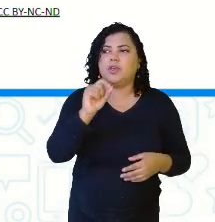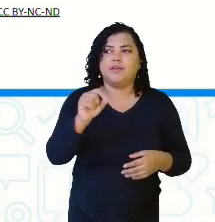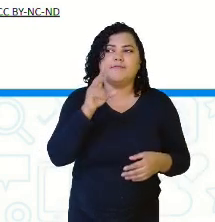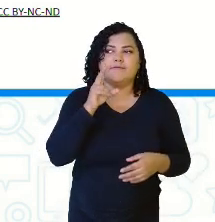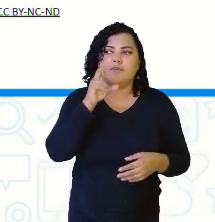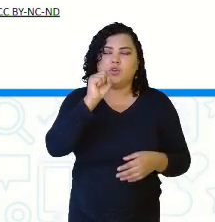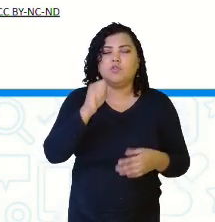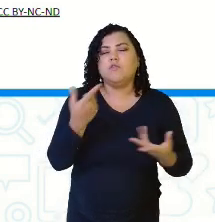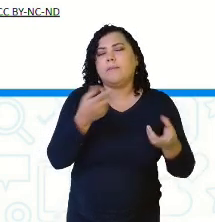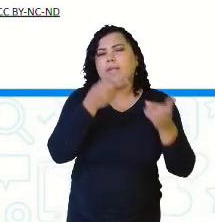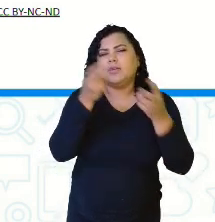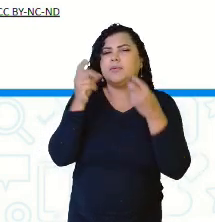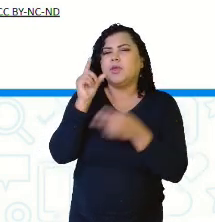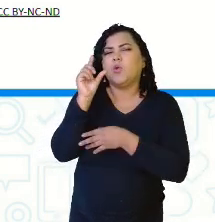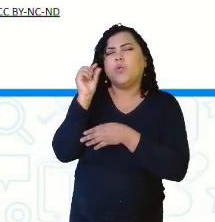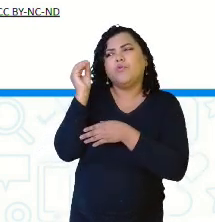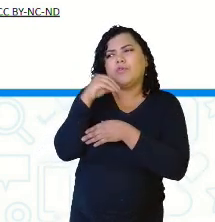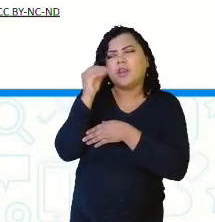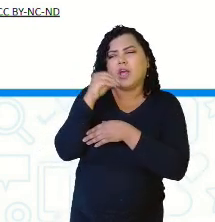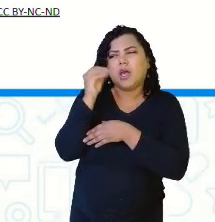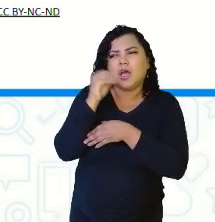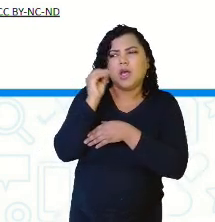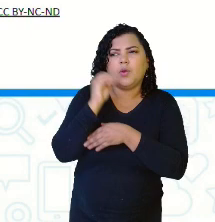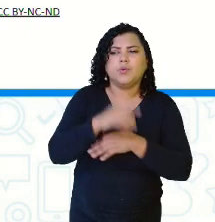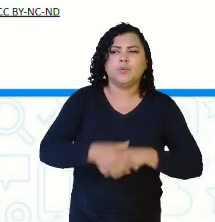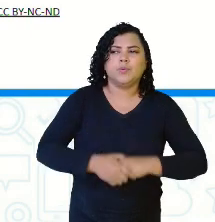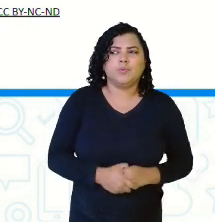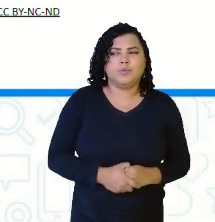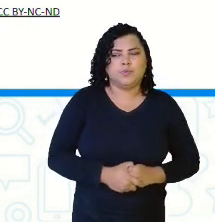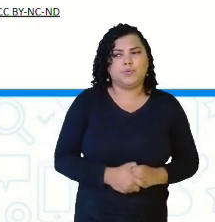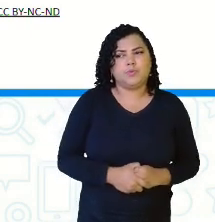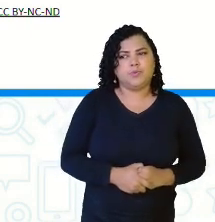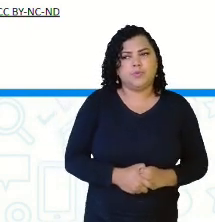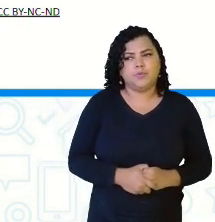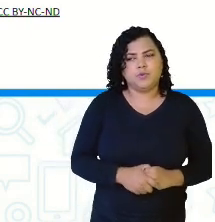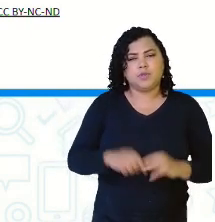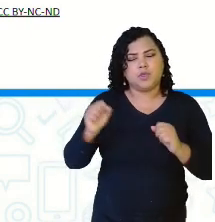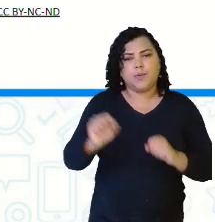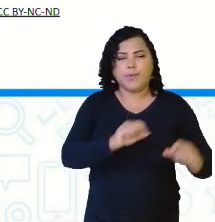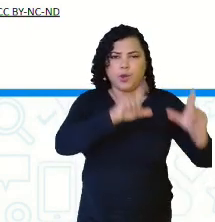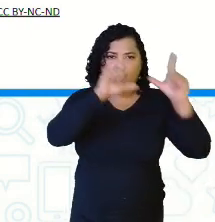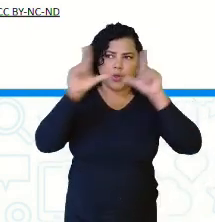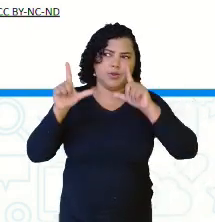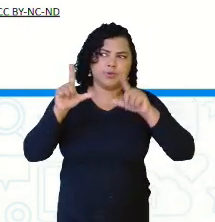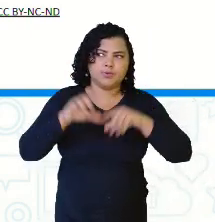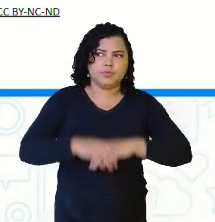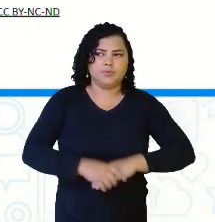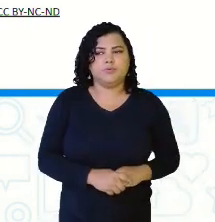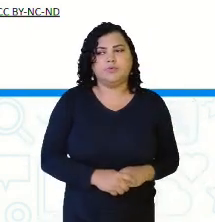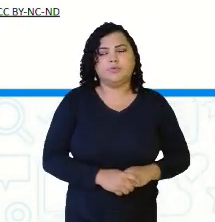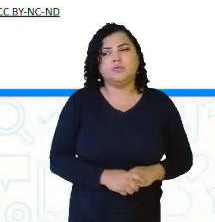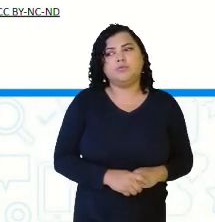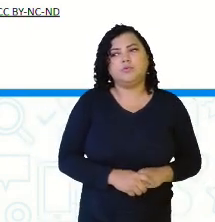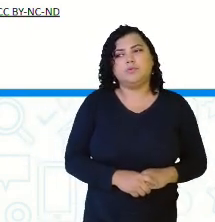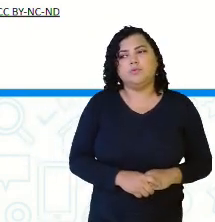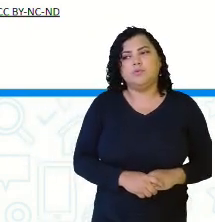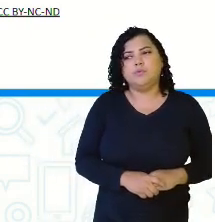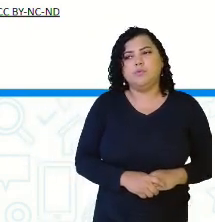uma intensidade fraca, que aí, ó, é a próxima. Nós